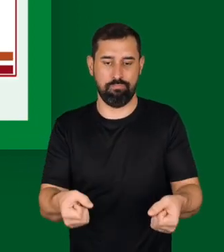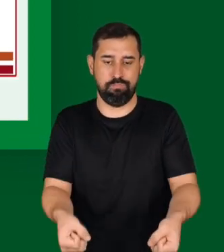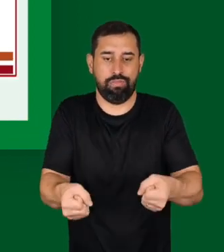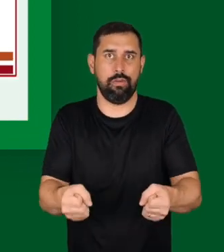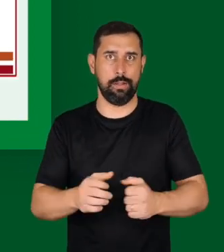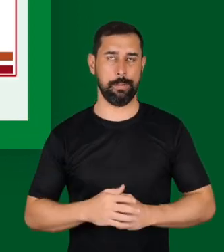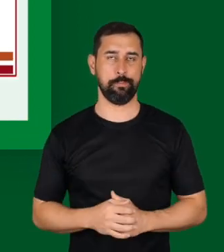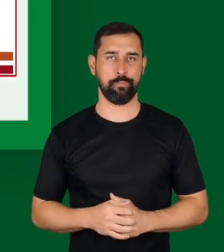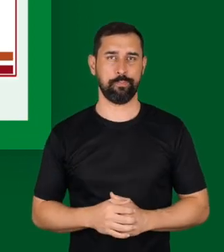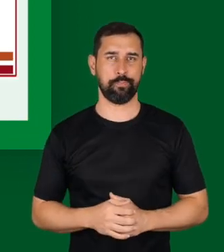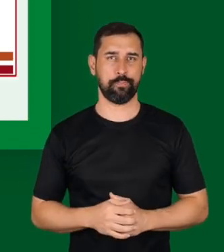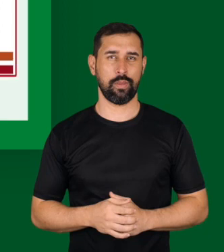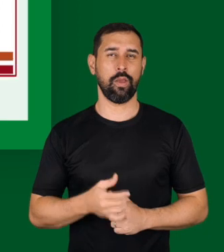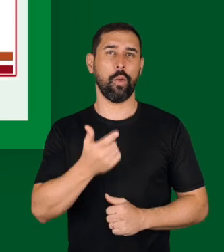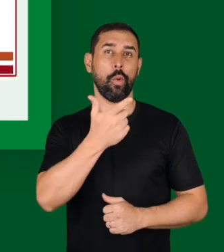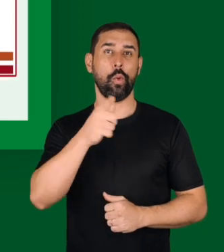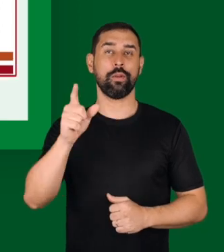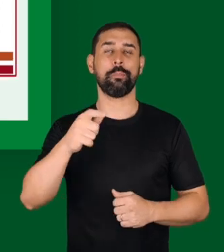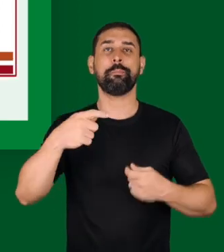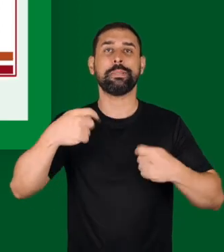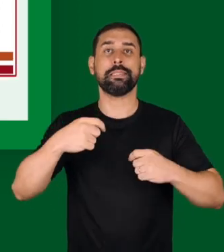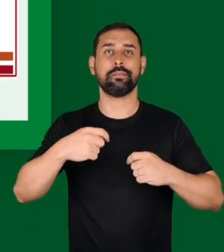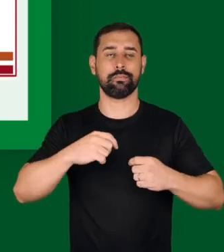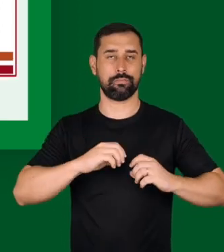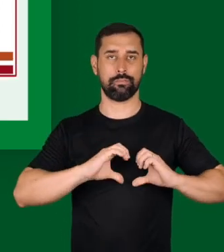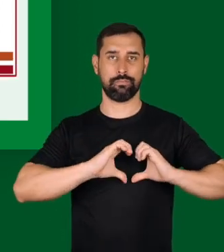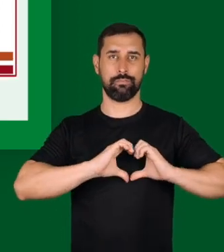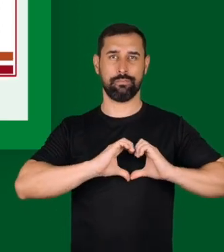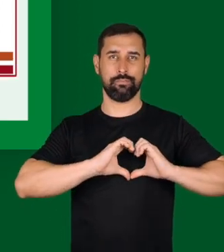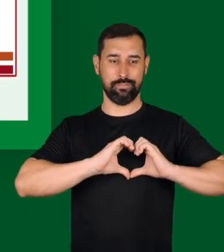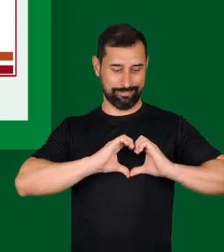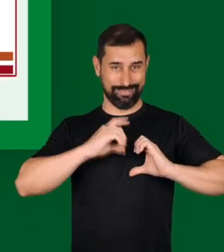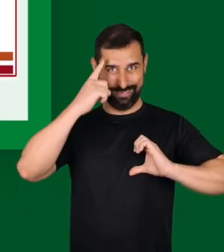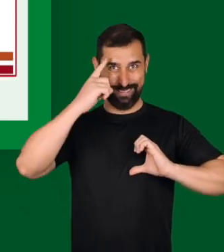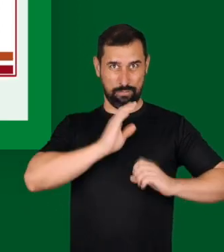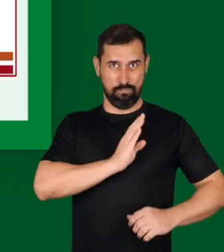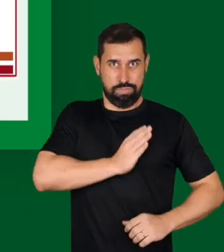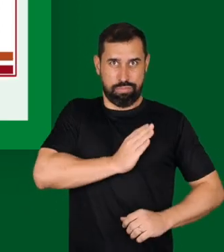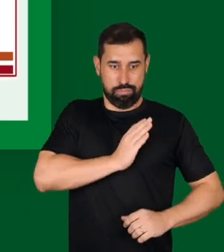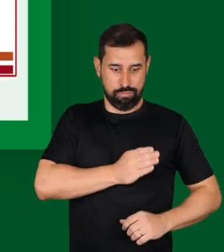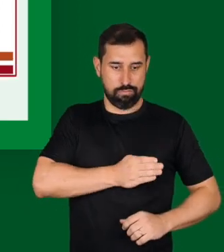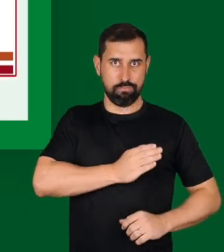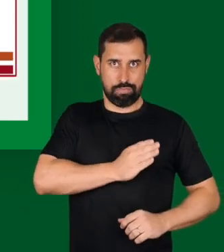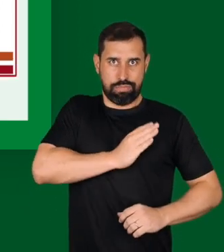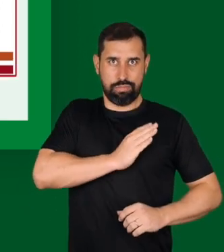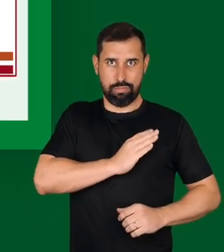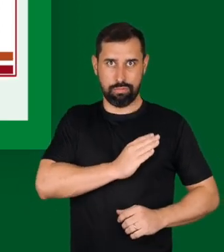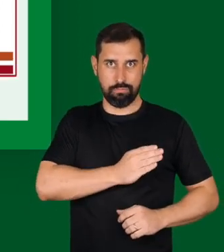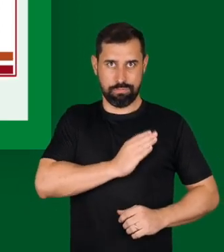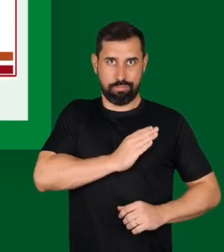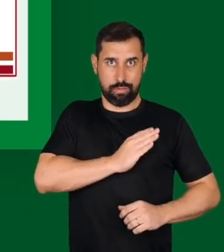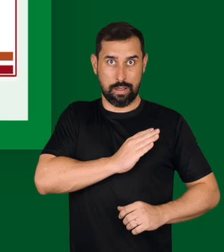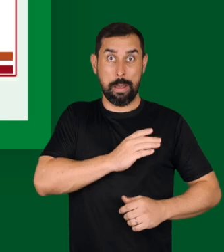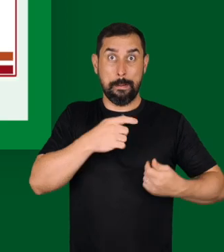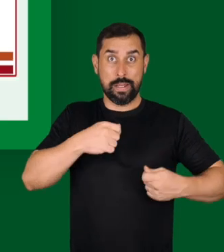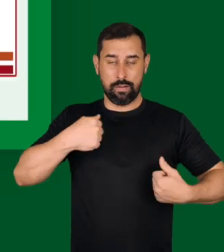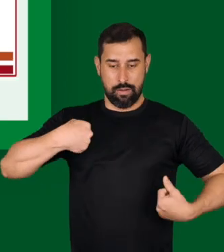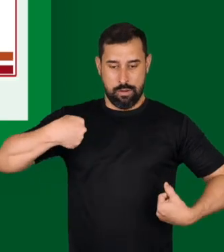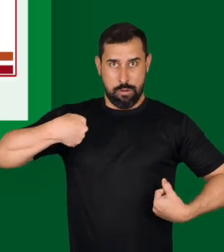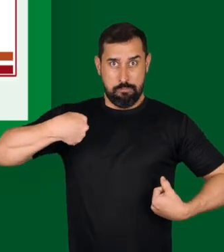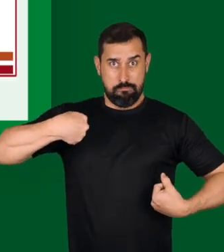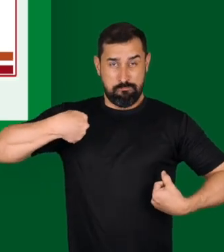coisa importante é que o choque ele tem que passar pelo coração. Então o que a gente geralmente recomenda é